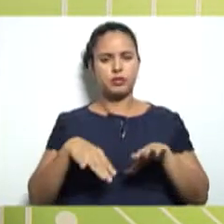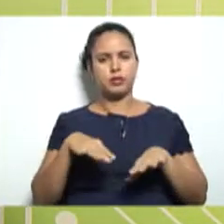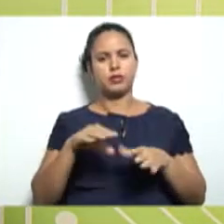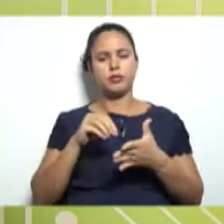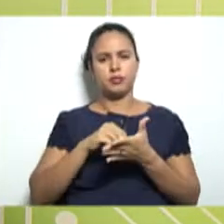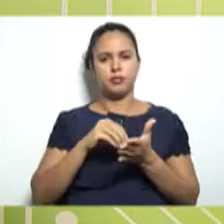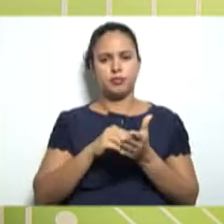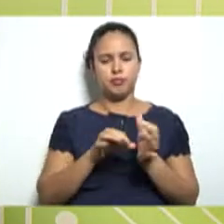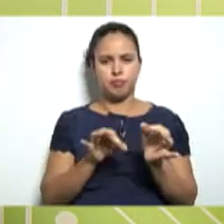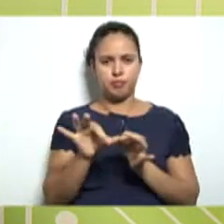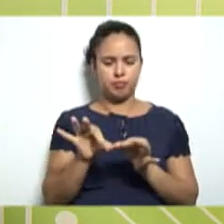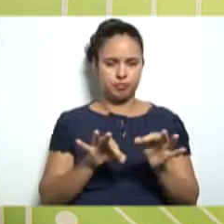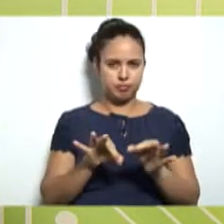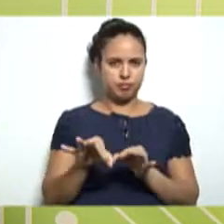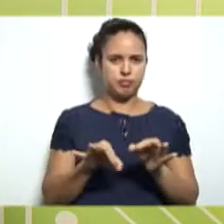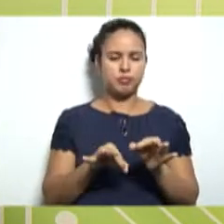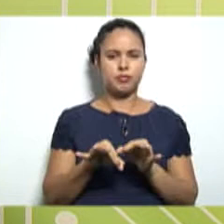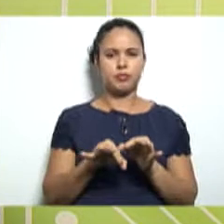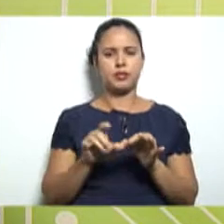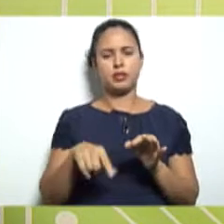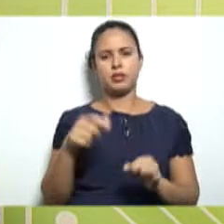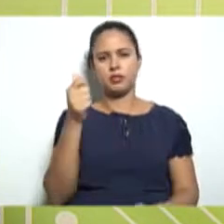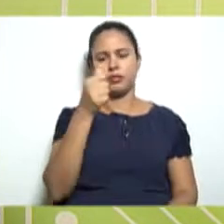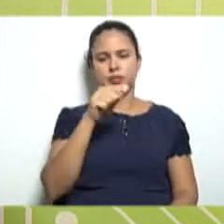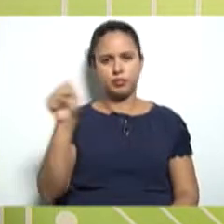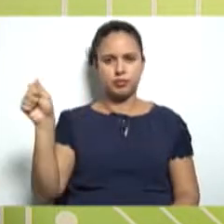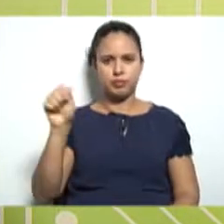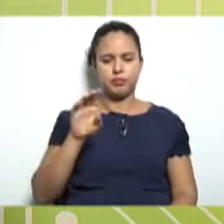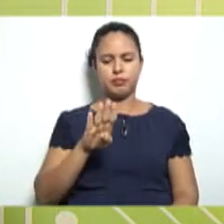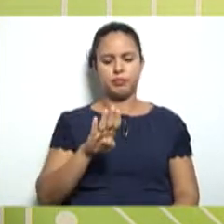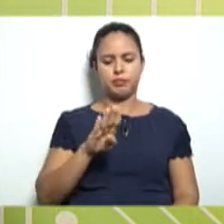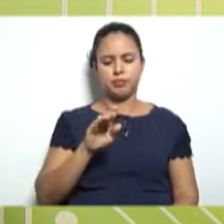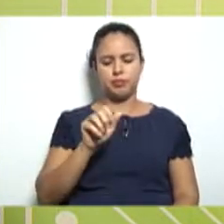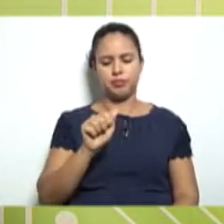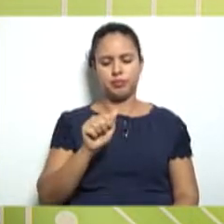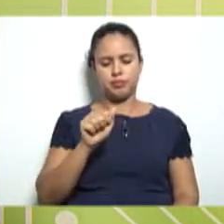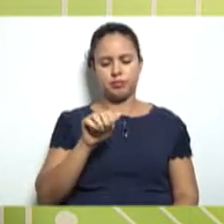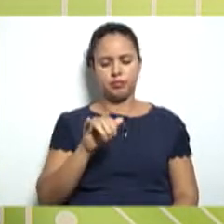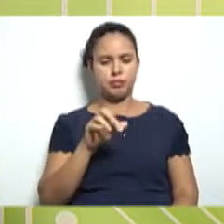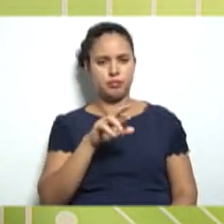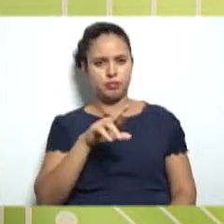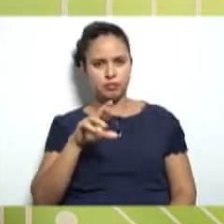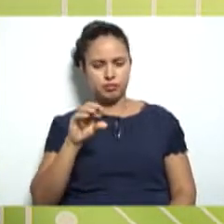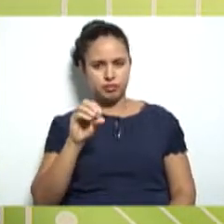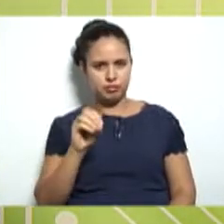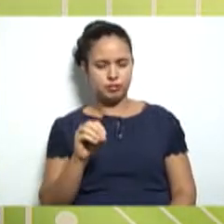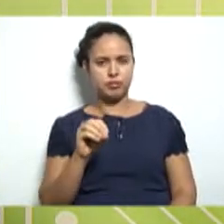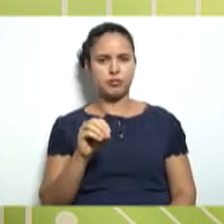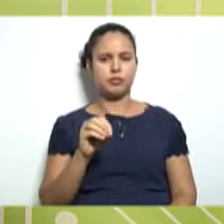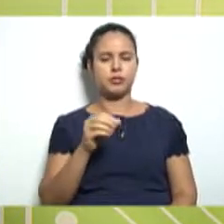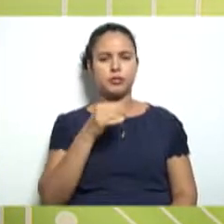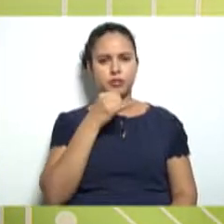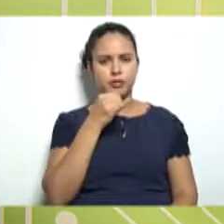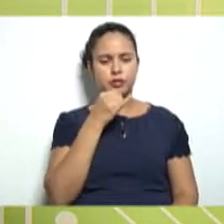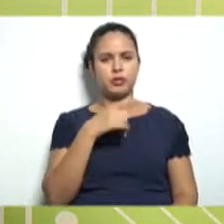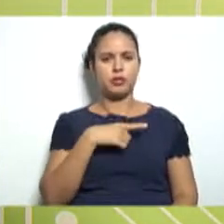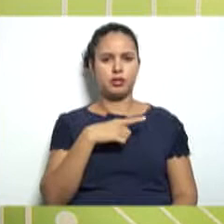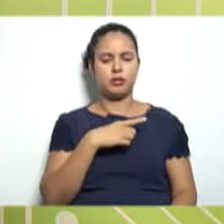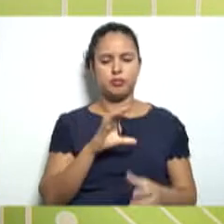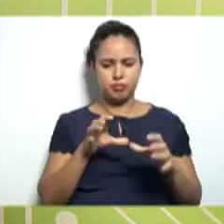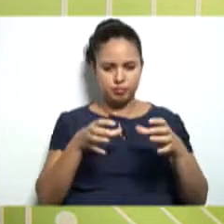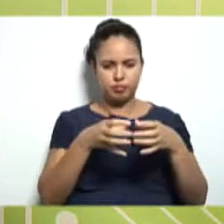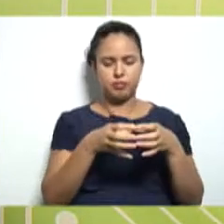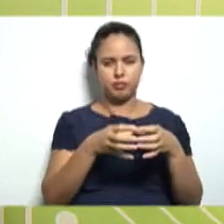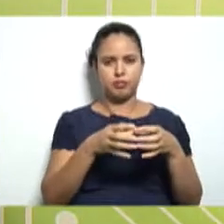cooperativas, muitas vezes são associações de bairros que constroem um novo bairro. Tem alguns municípios que têm um bairro chamado Mutirão, né? Esse bairro que